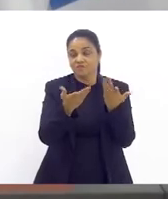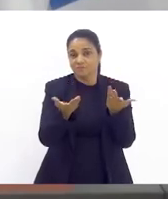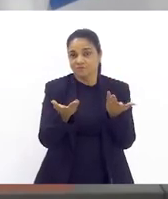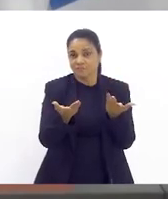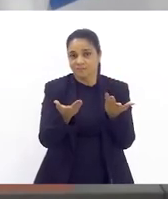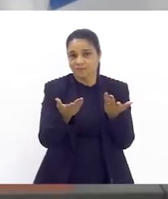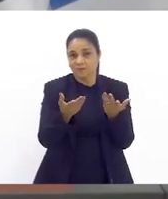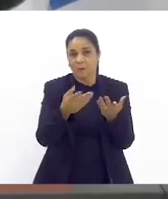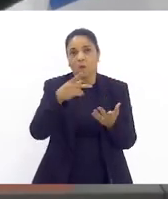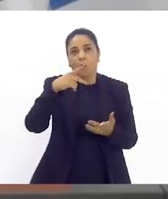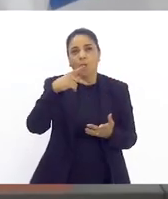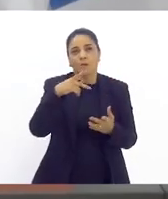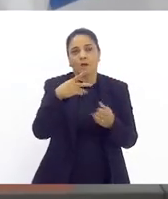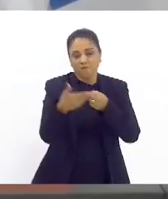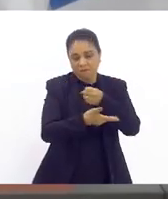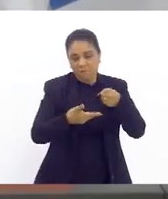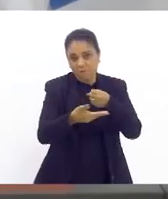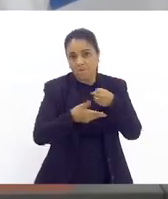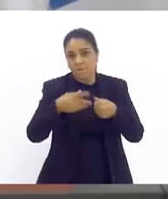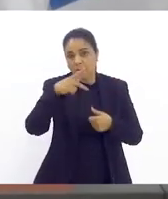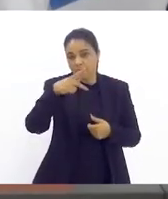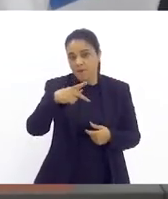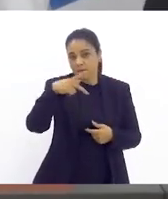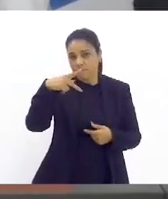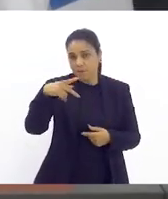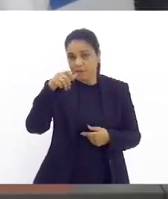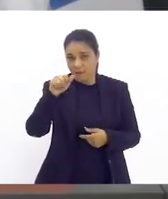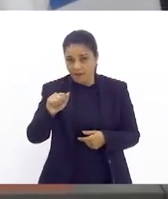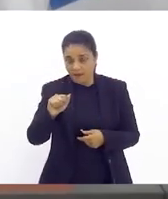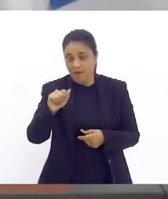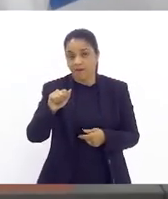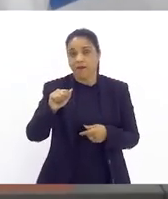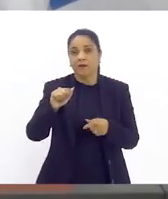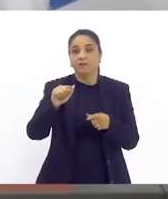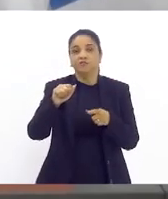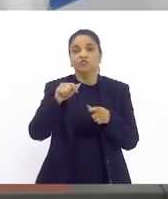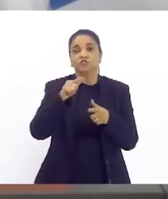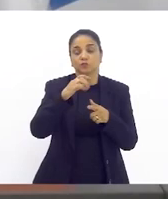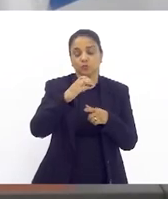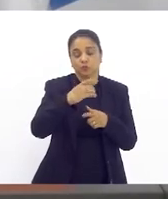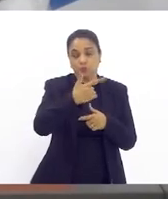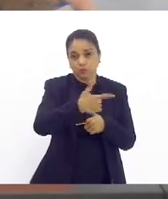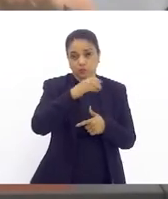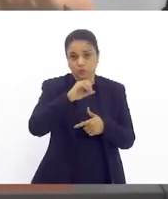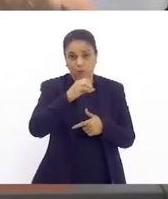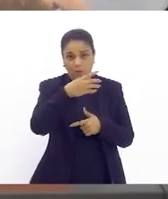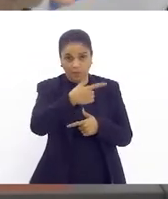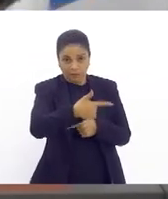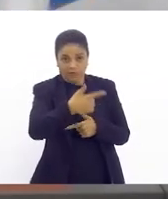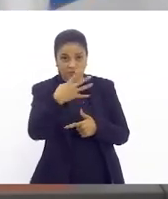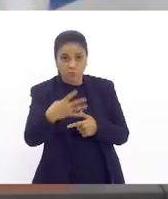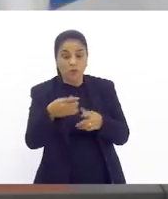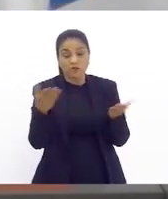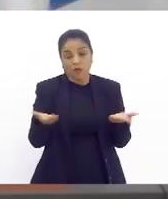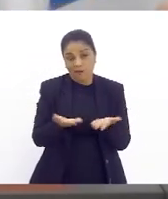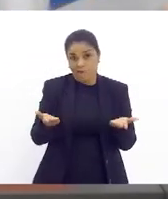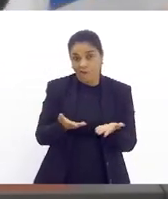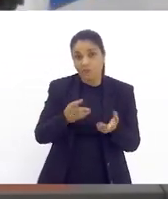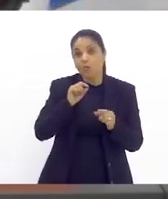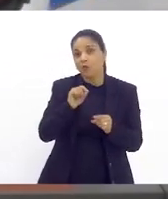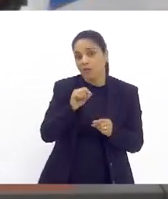o PPA de 2024 evidentemente que temos que 23 também